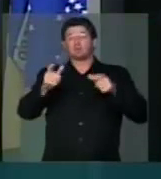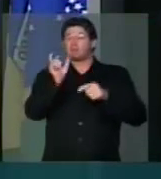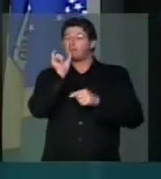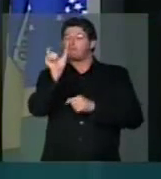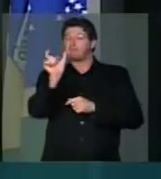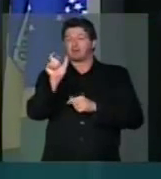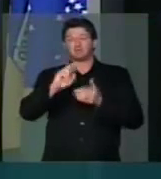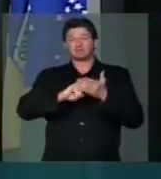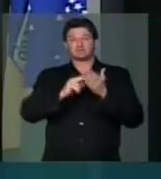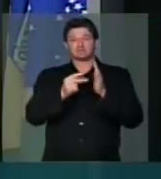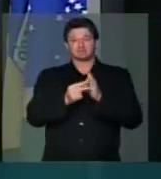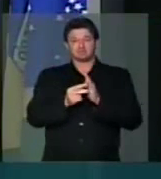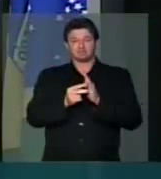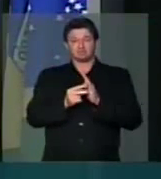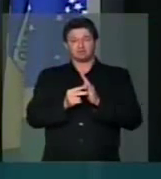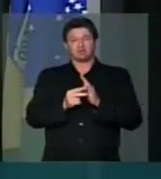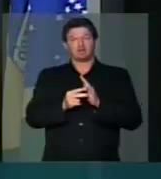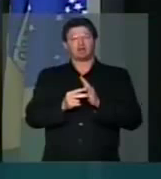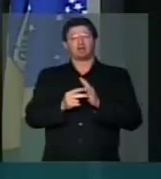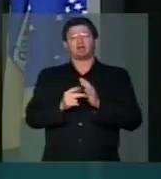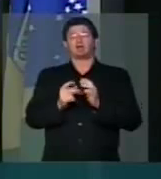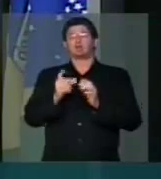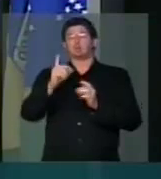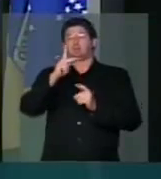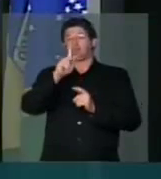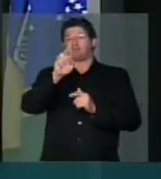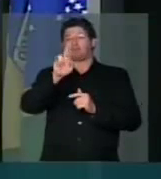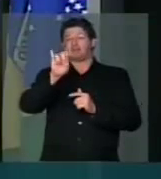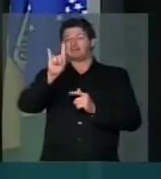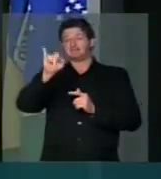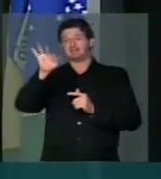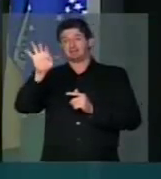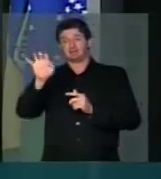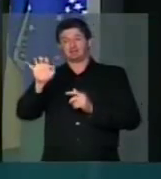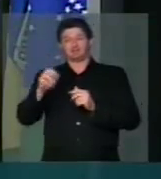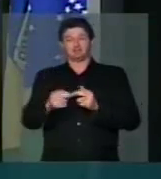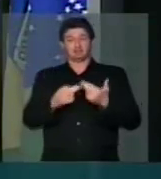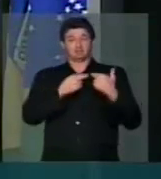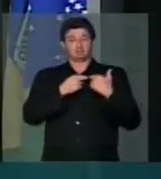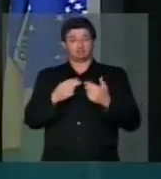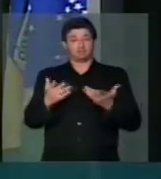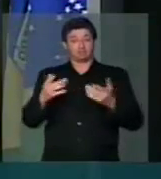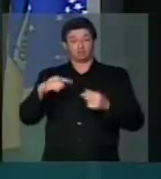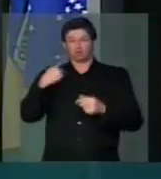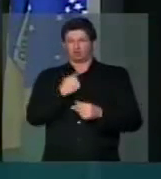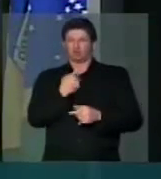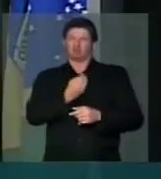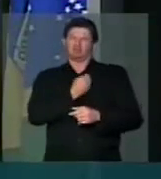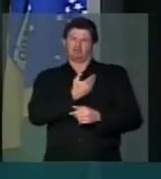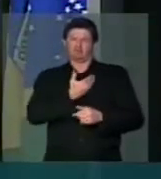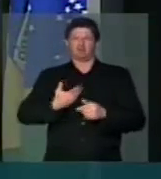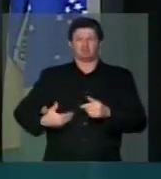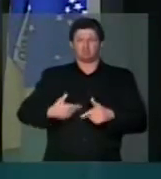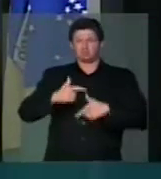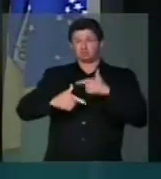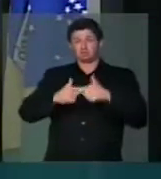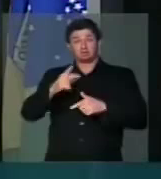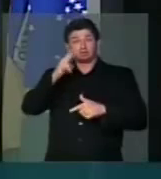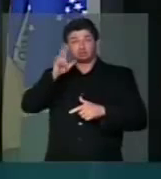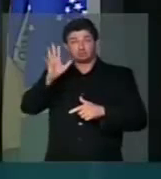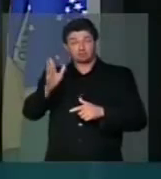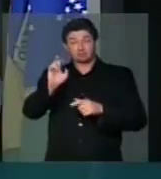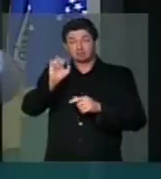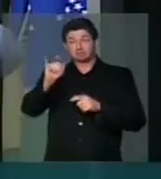expressão do cargo que exerce. E mais ainda, todos nós ao longo da nossa vida pública já vimos quando